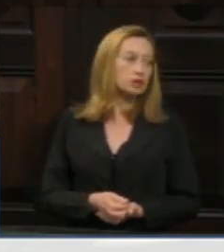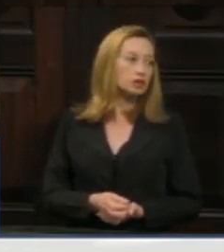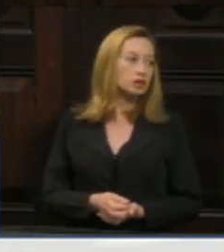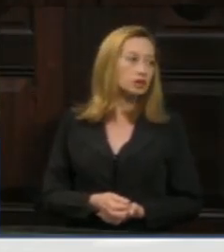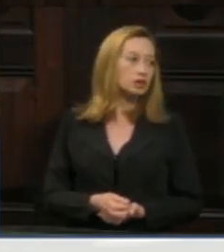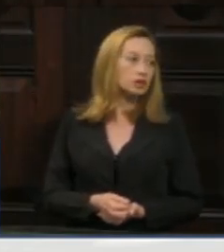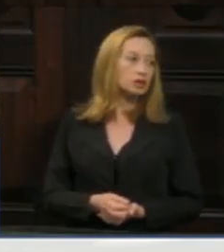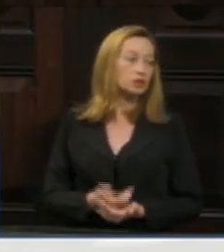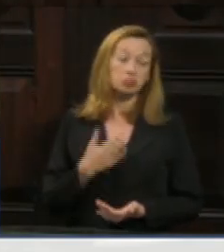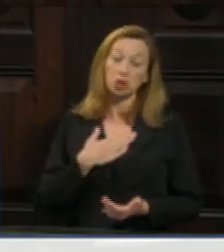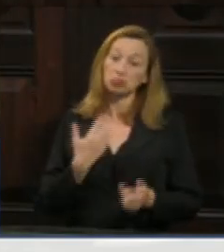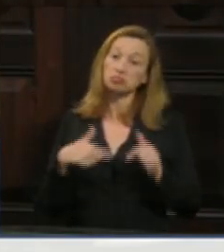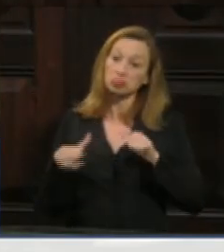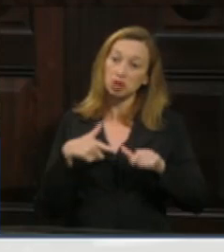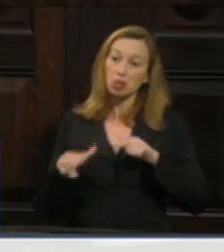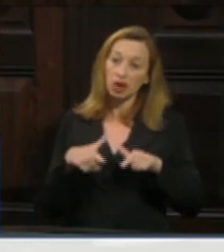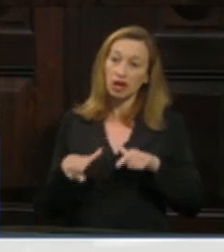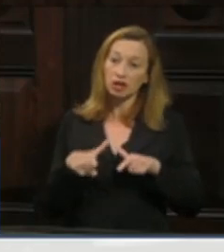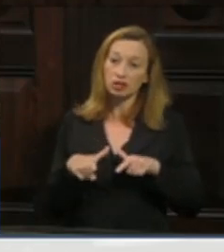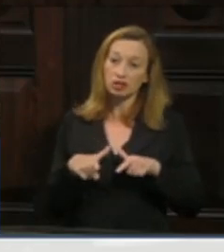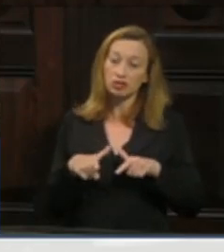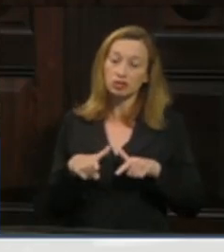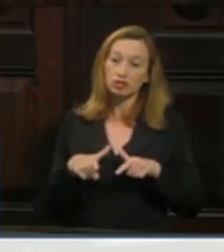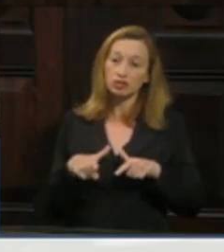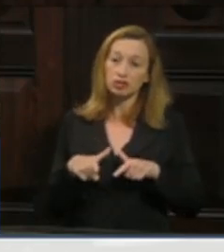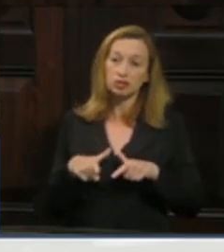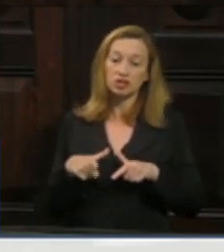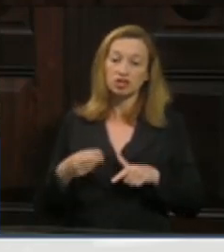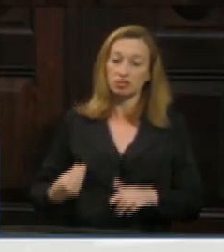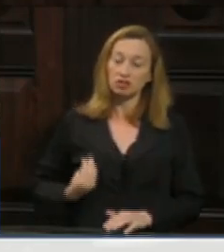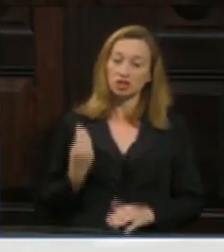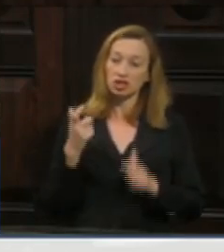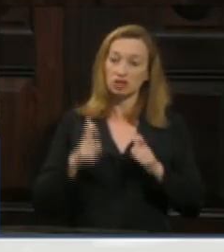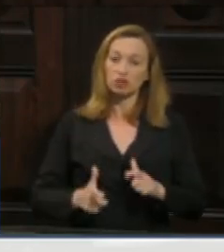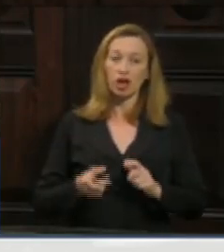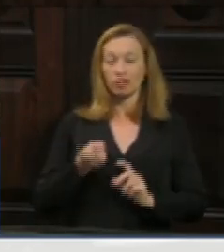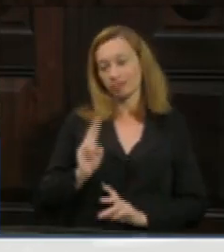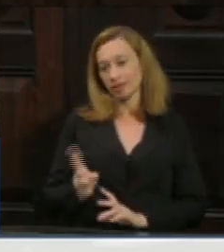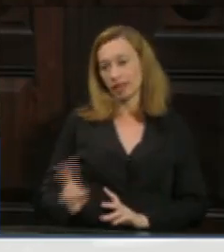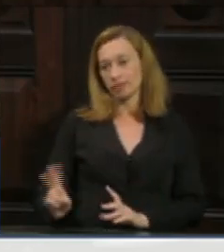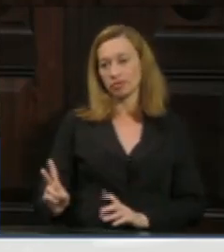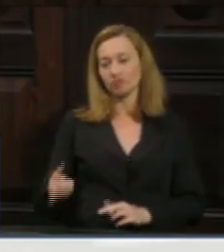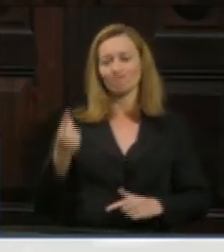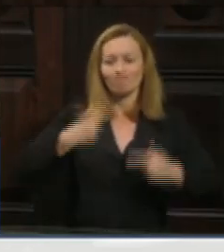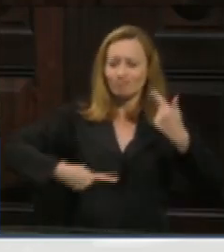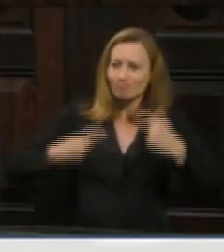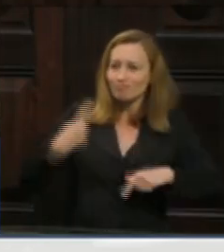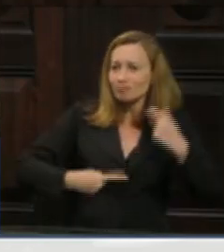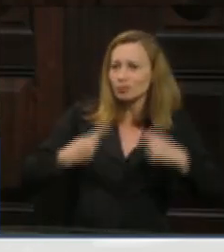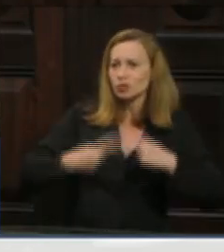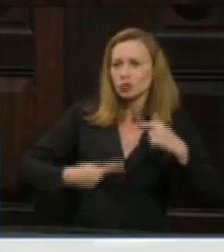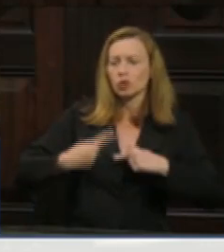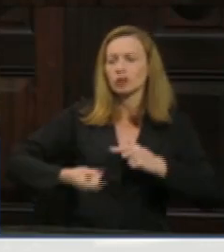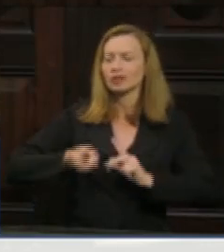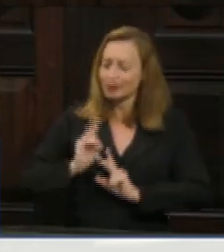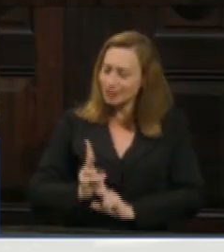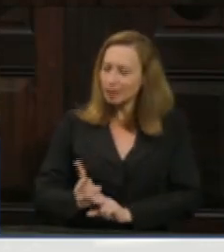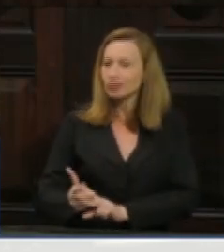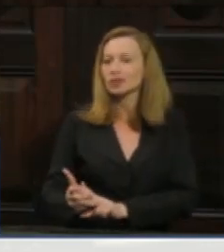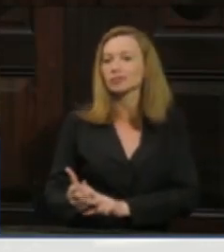recesso, que possivelmente se dará em 20 de dezembro, nós possamos